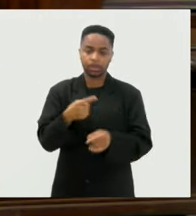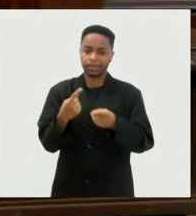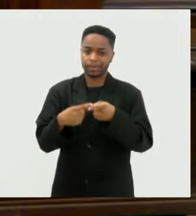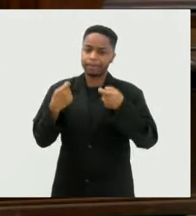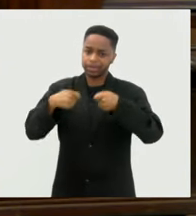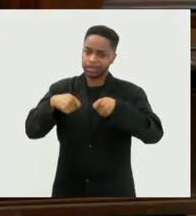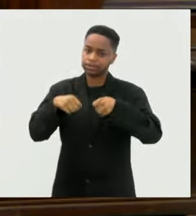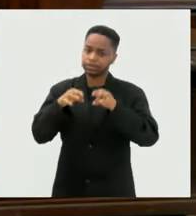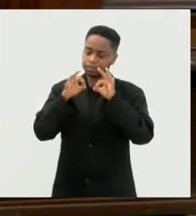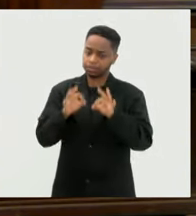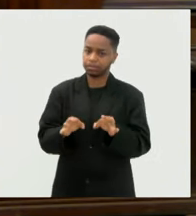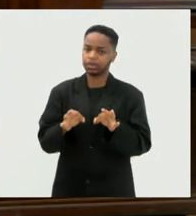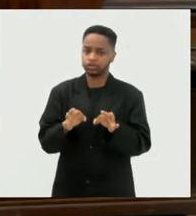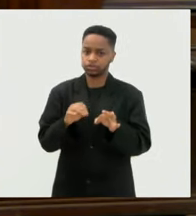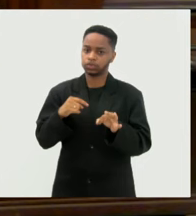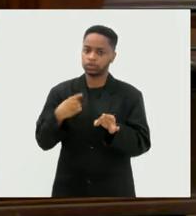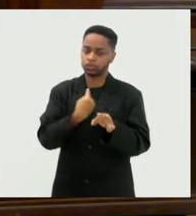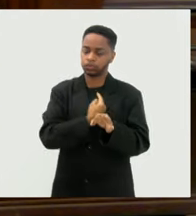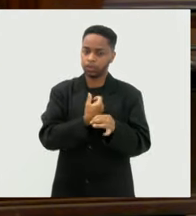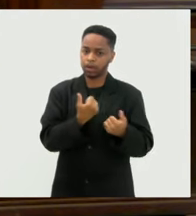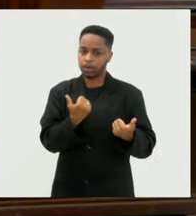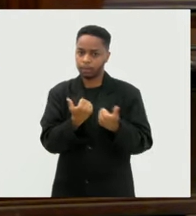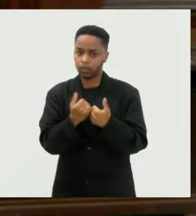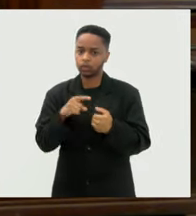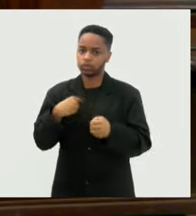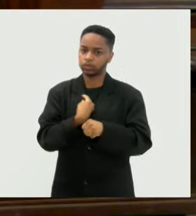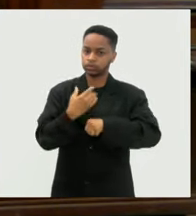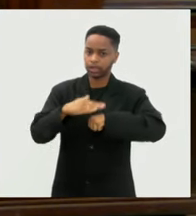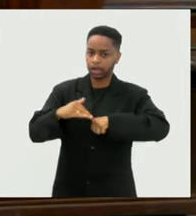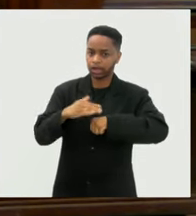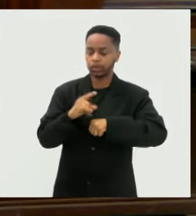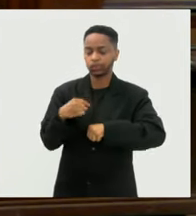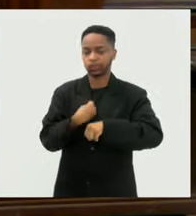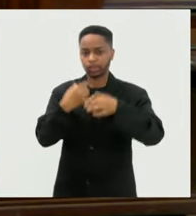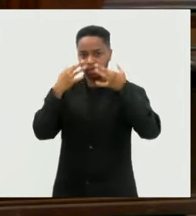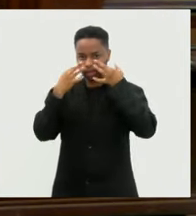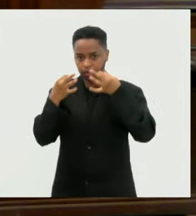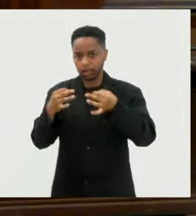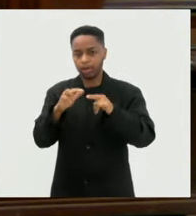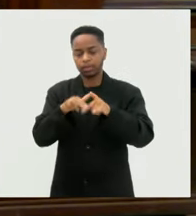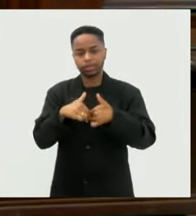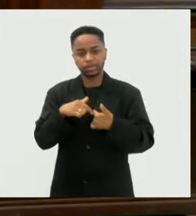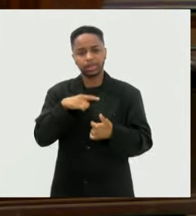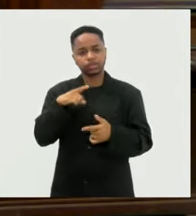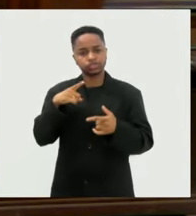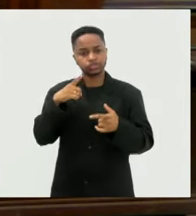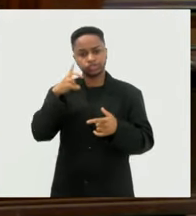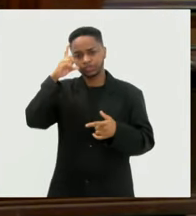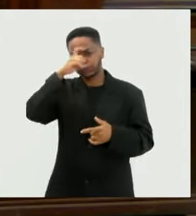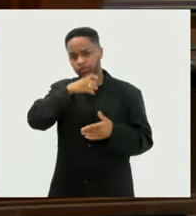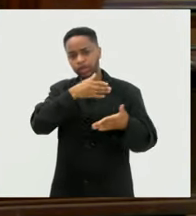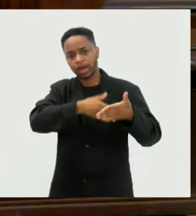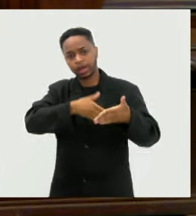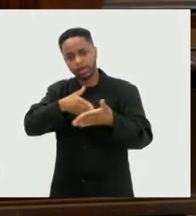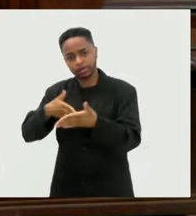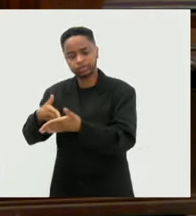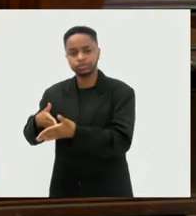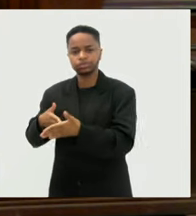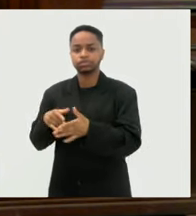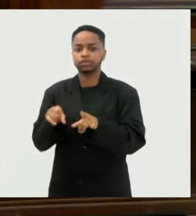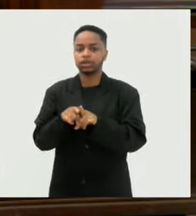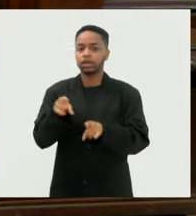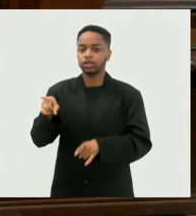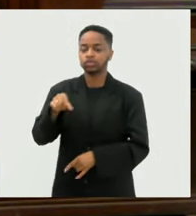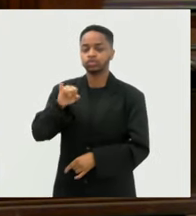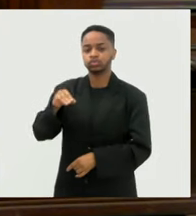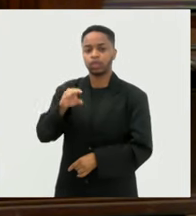precisa de nosso carinho, nossa atenção, pelas dificuldades que enfrenta. Joel, que é o nosso presidente da Câmara